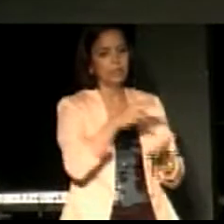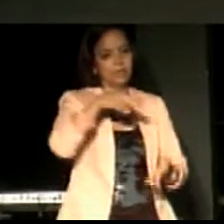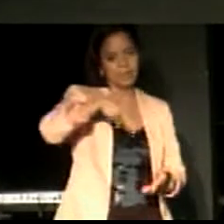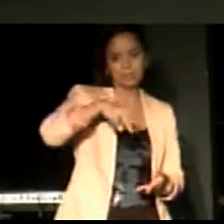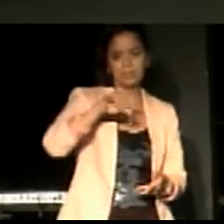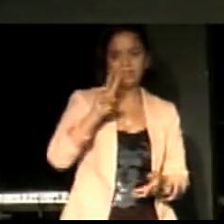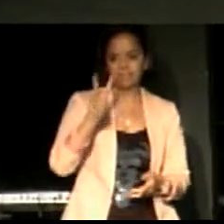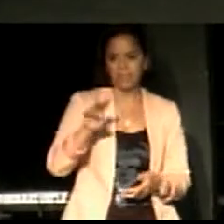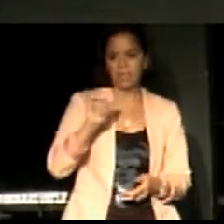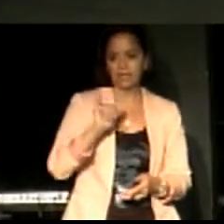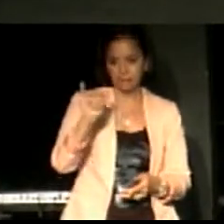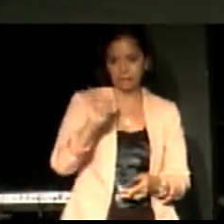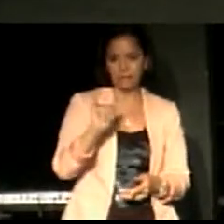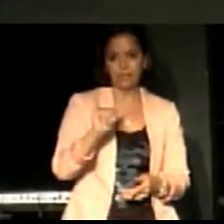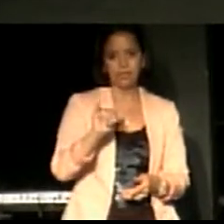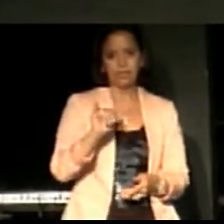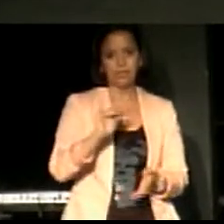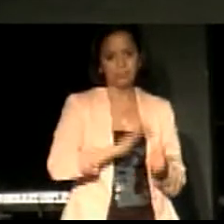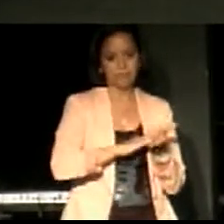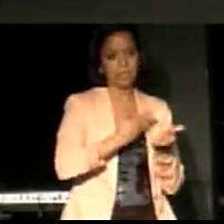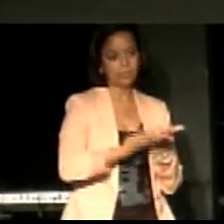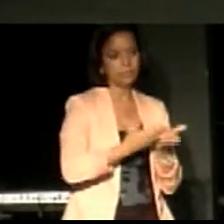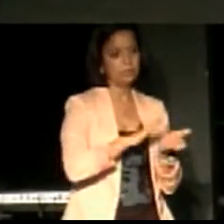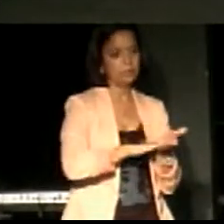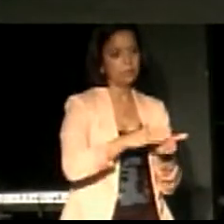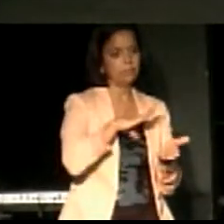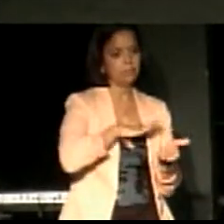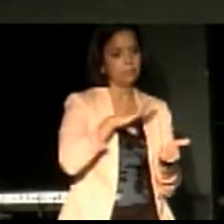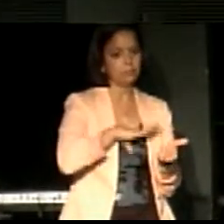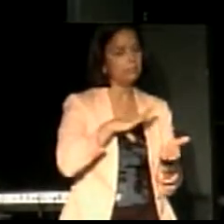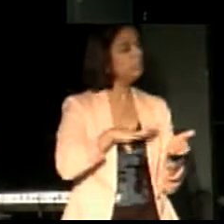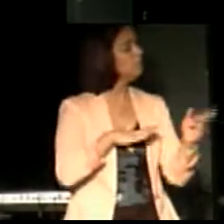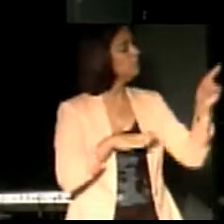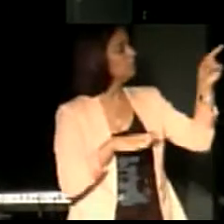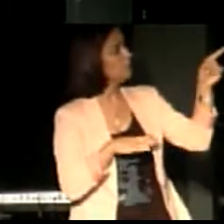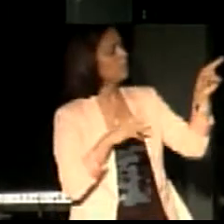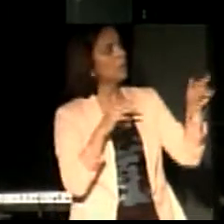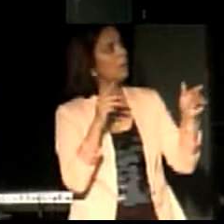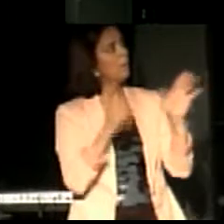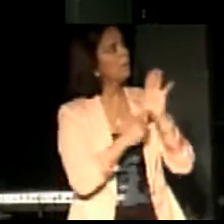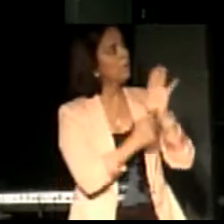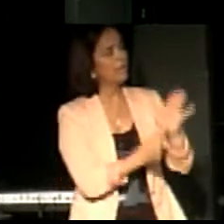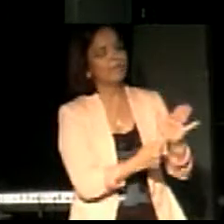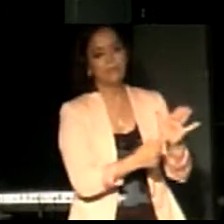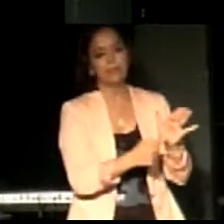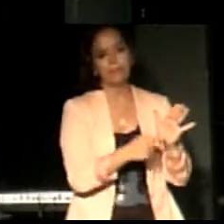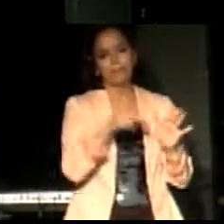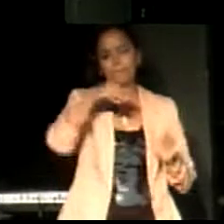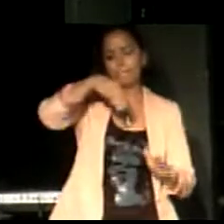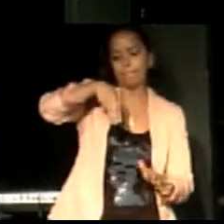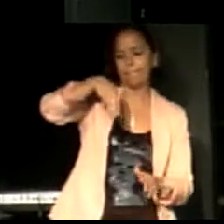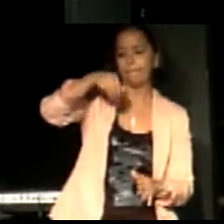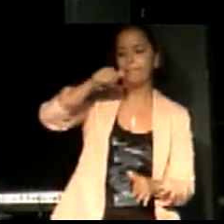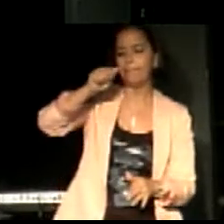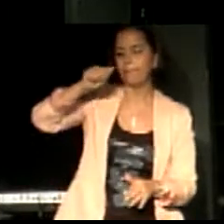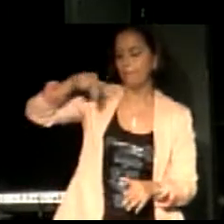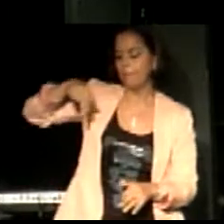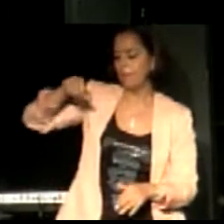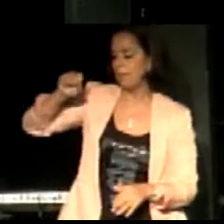você tem a sua Bíblia na versão NVI, ela traz os humildes. Nós vamos usar a outra